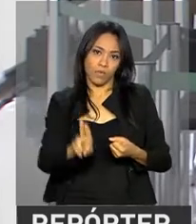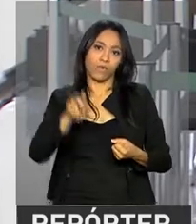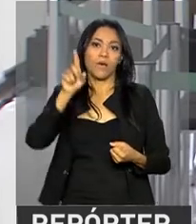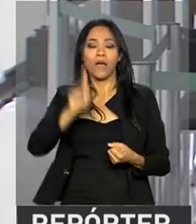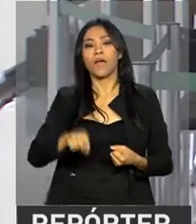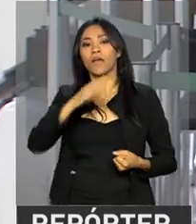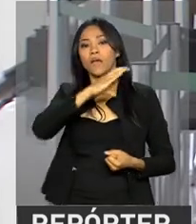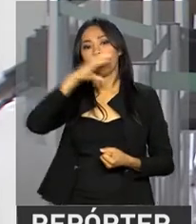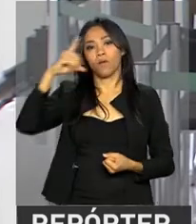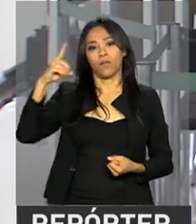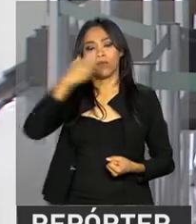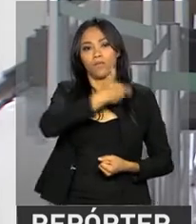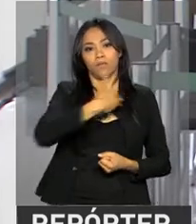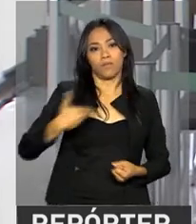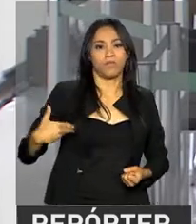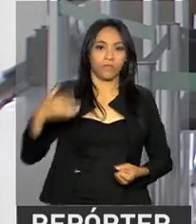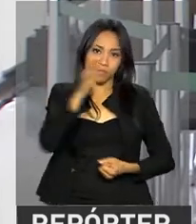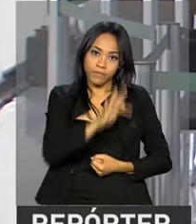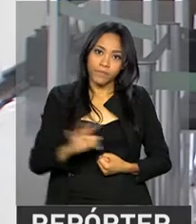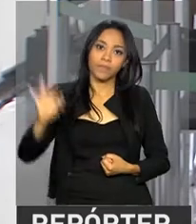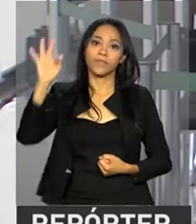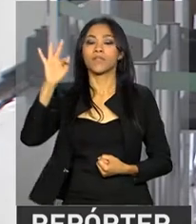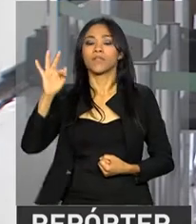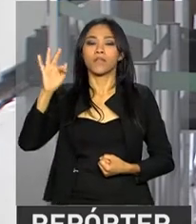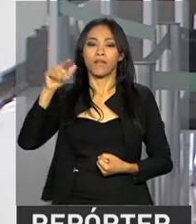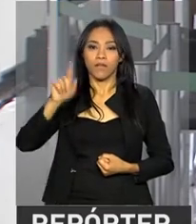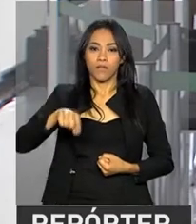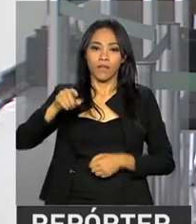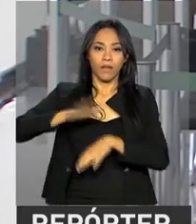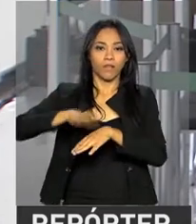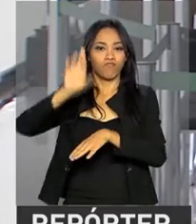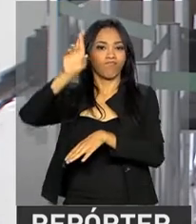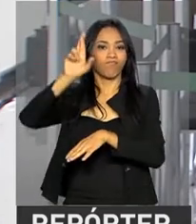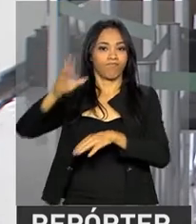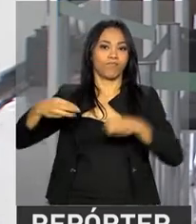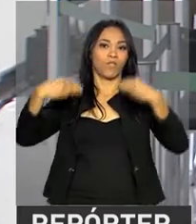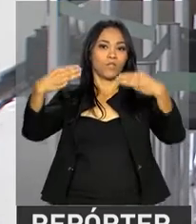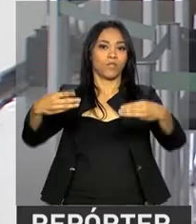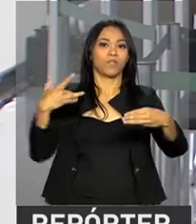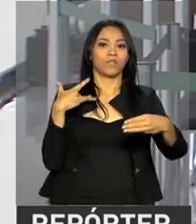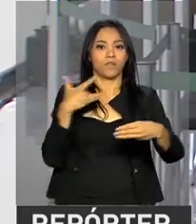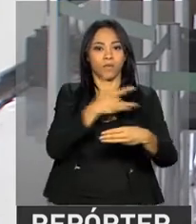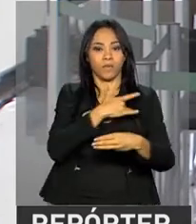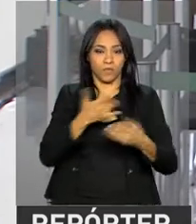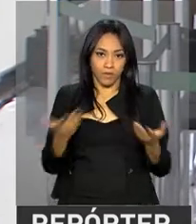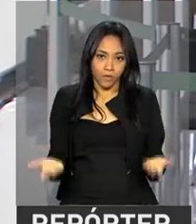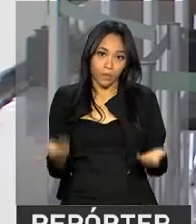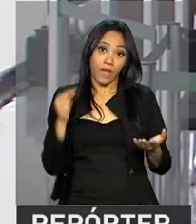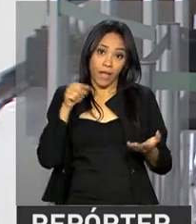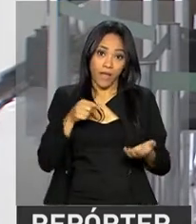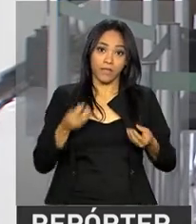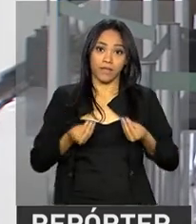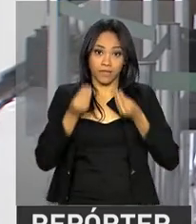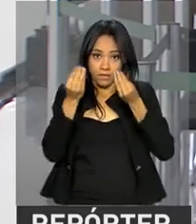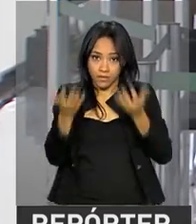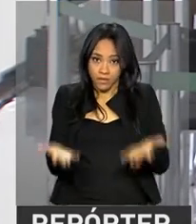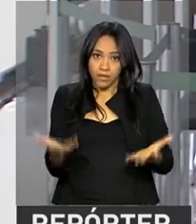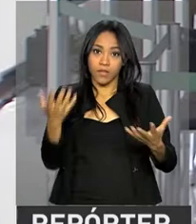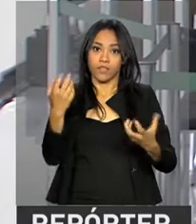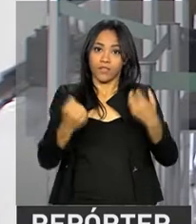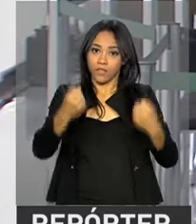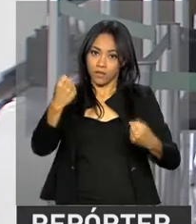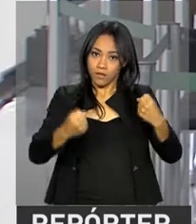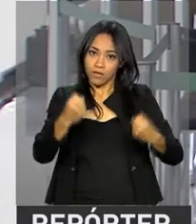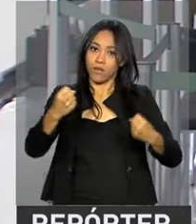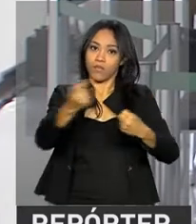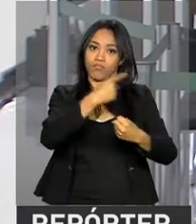governo federal por meio do ministério da saúde essa entrega acontece então na capital paulista no final da tarde a partir das cinco horas